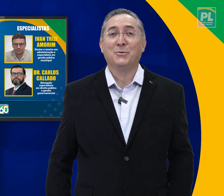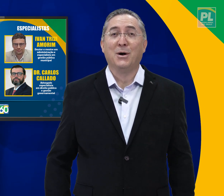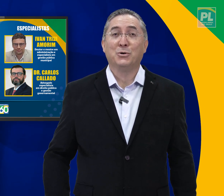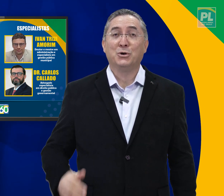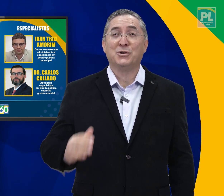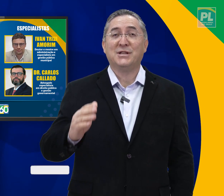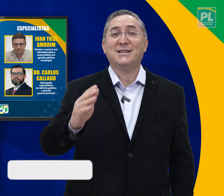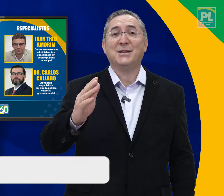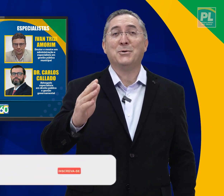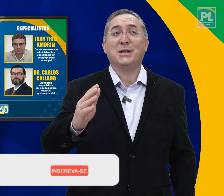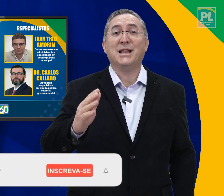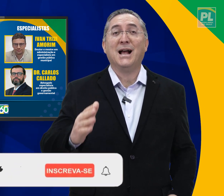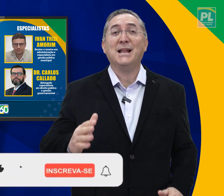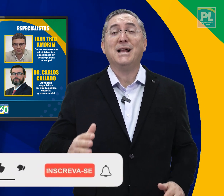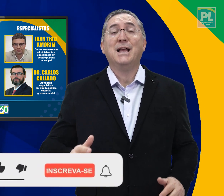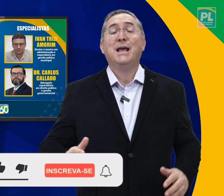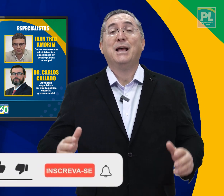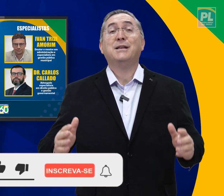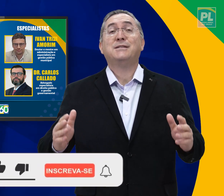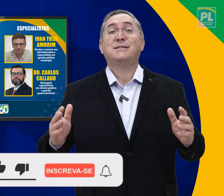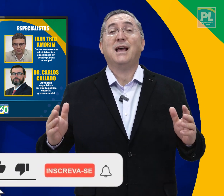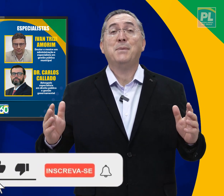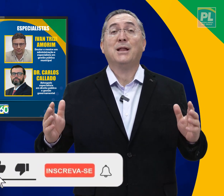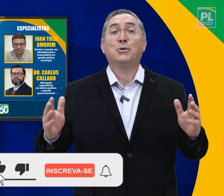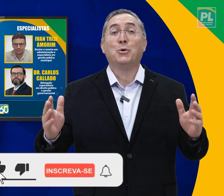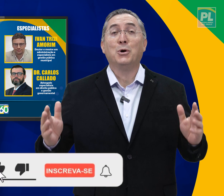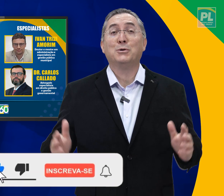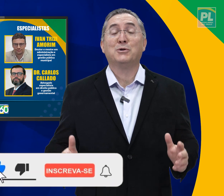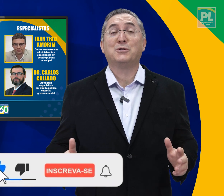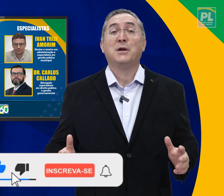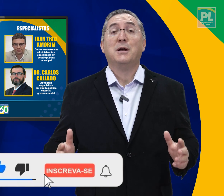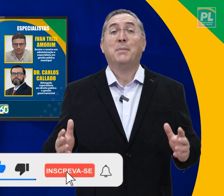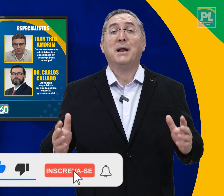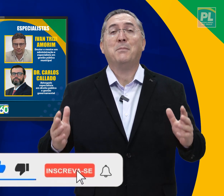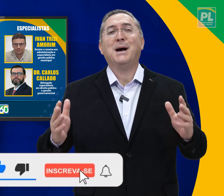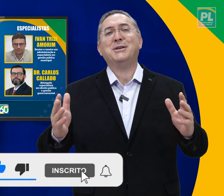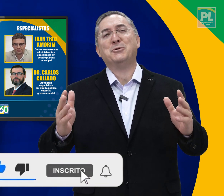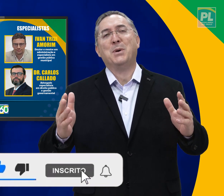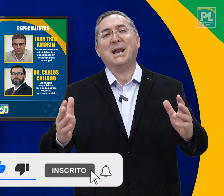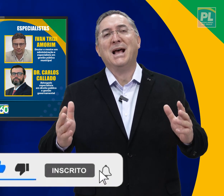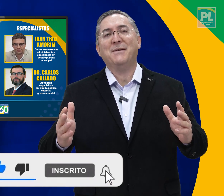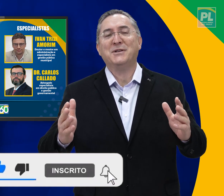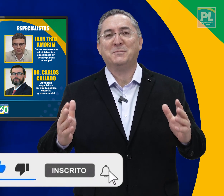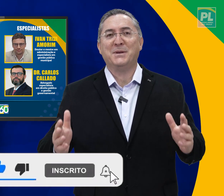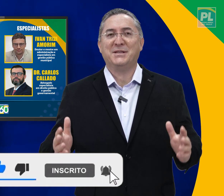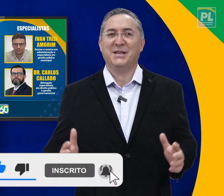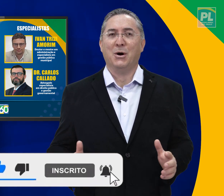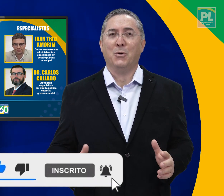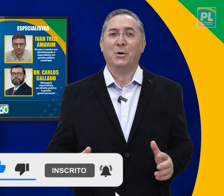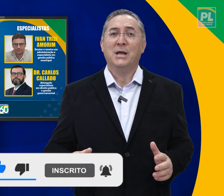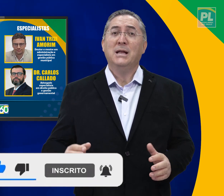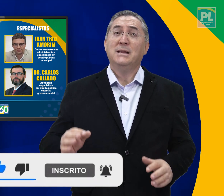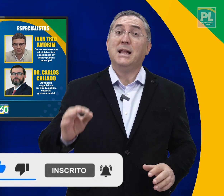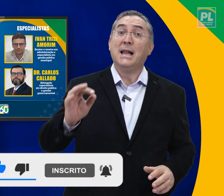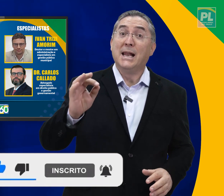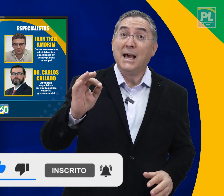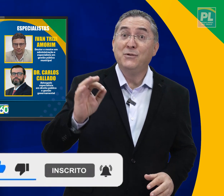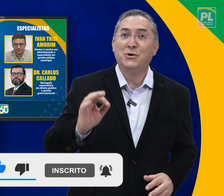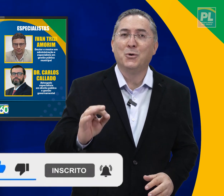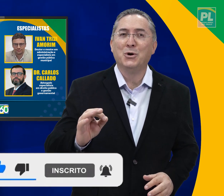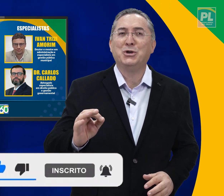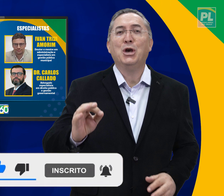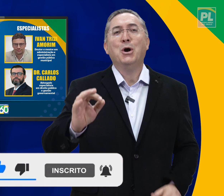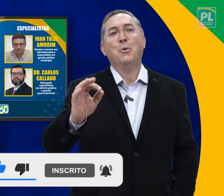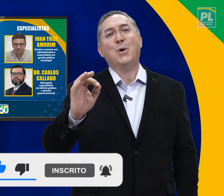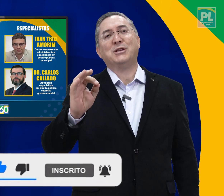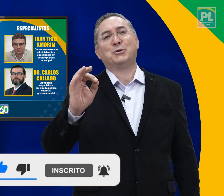presidente estadual, José Tadeu Candelária, recebe a todos para mais uma live especial. Na live